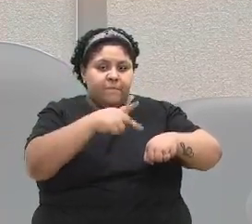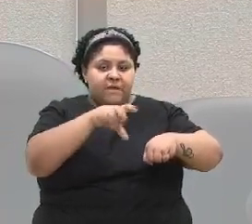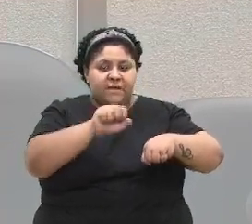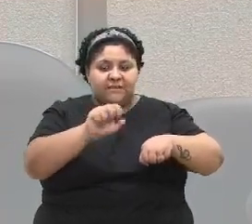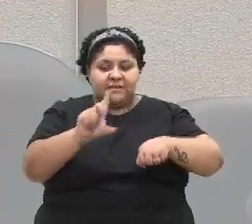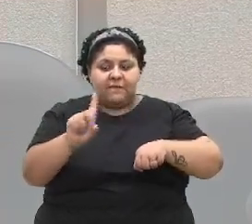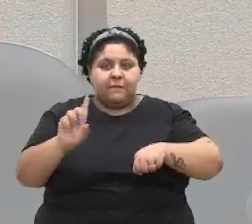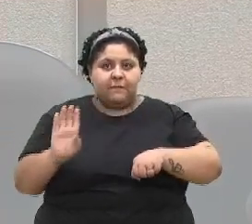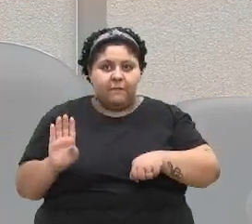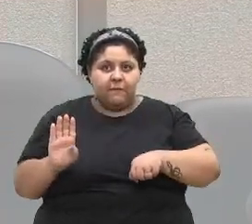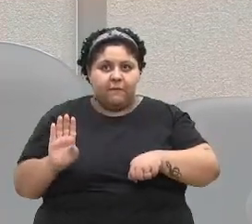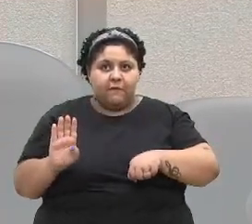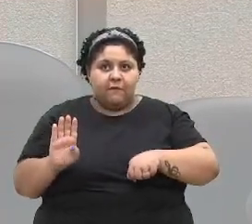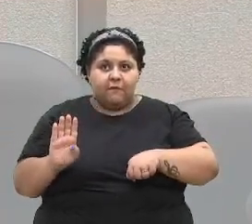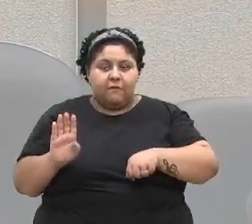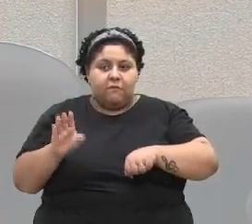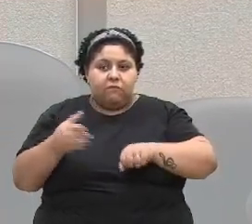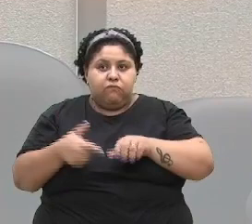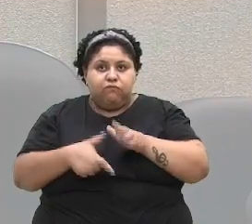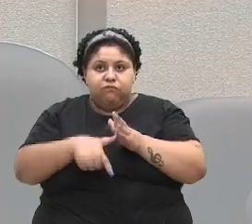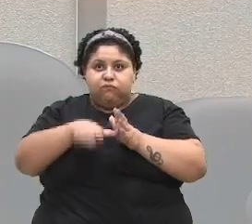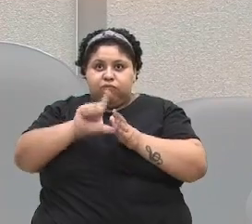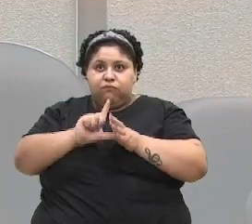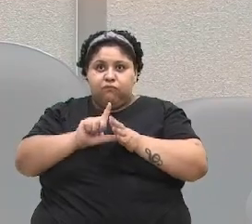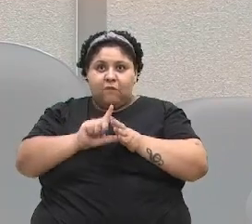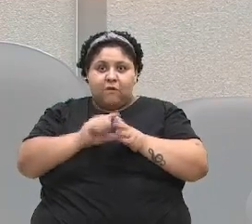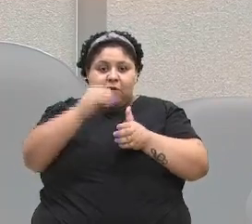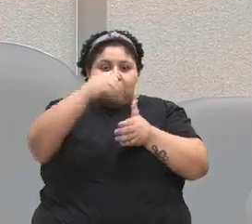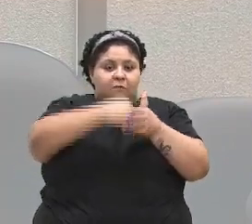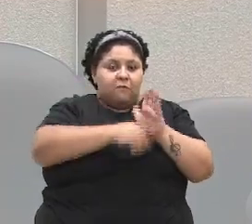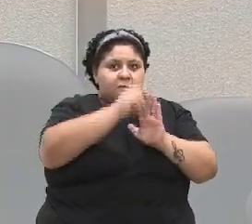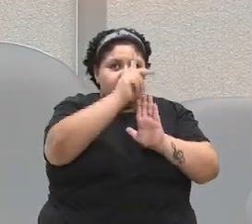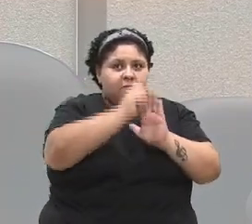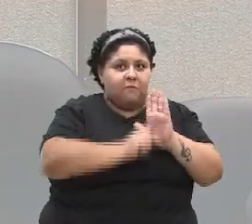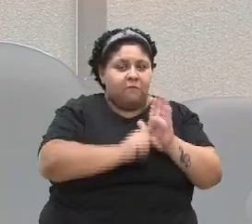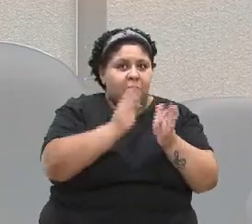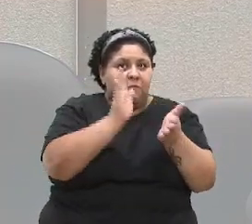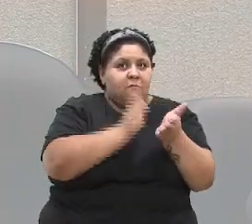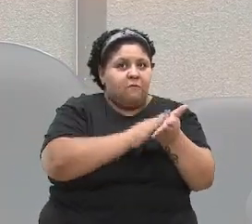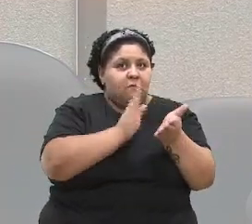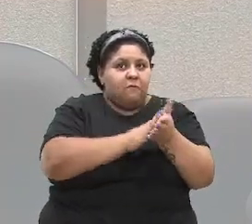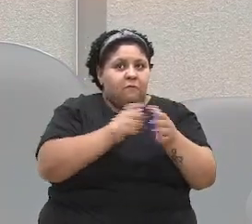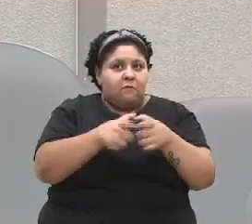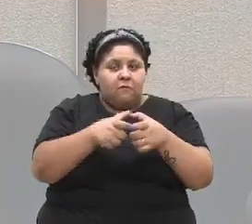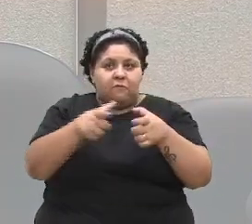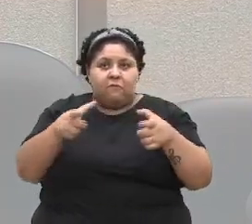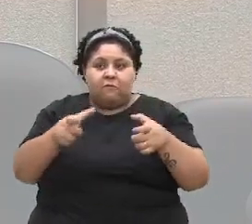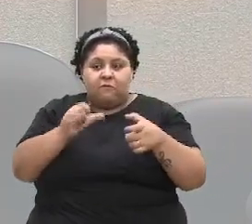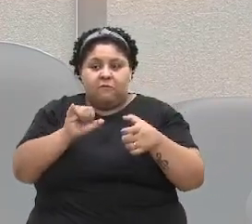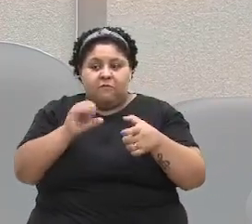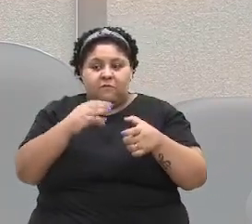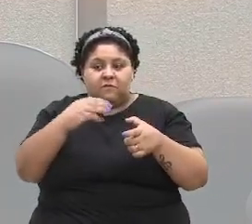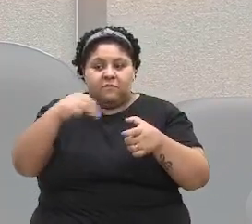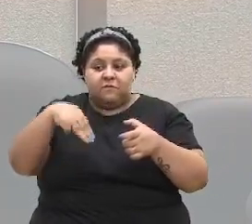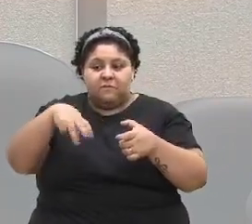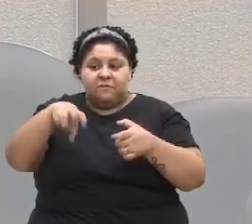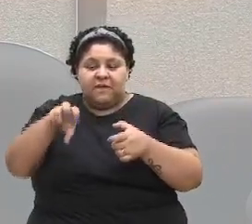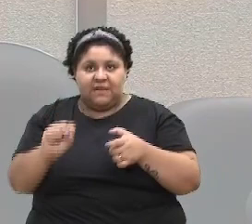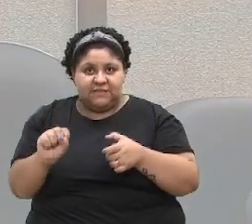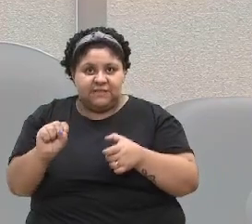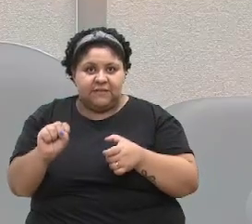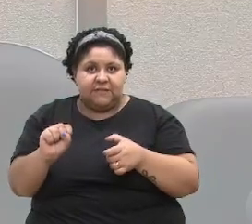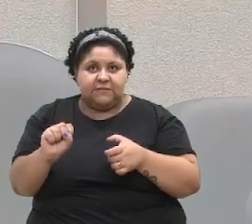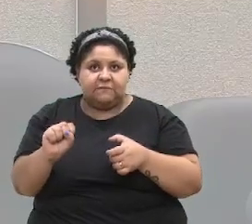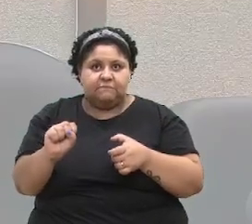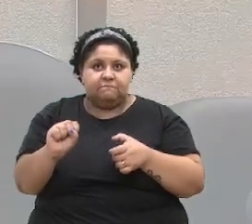PSDB, adiantou-se a votação do projeto que propõe um aumento da alíquota do Imposto sobre Circulação de Mercadoria e